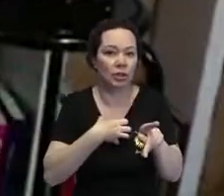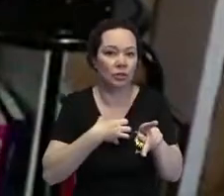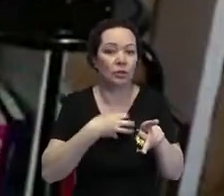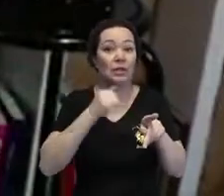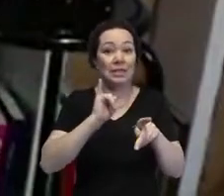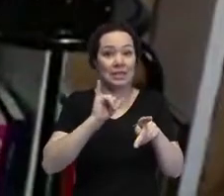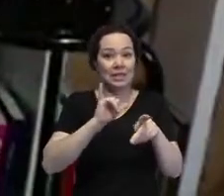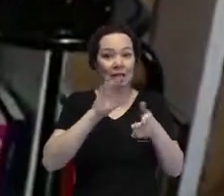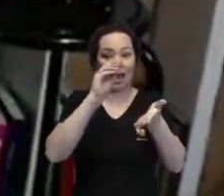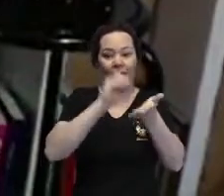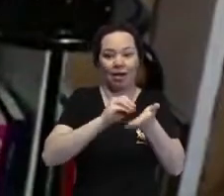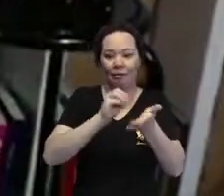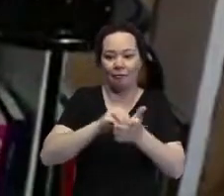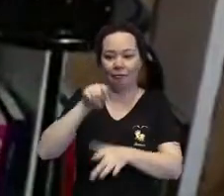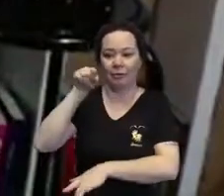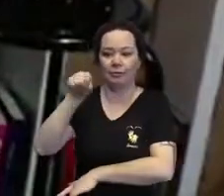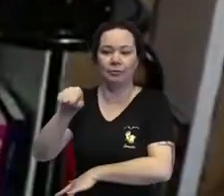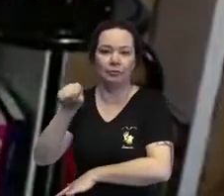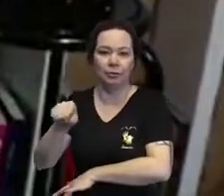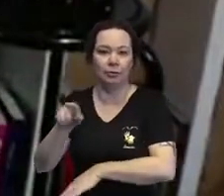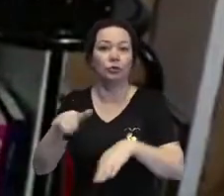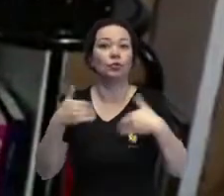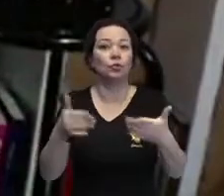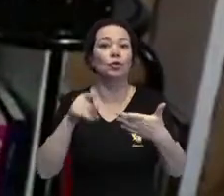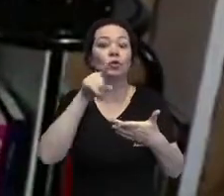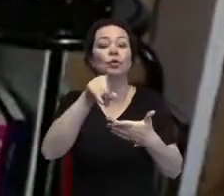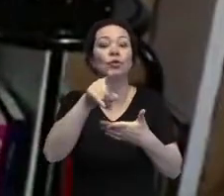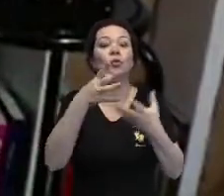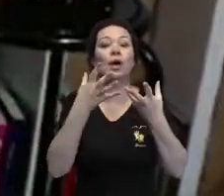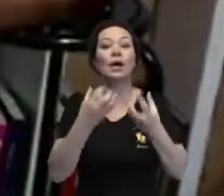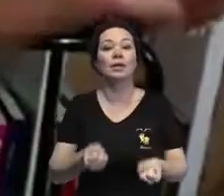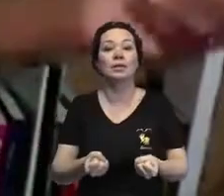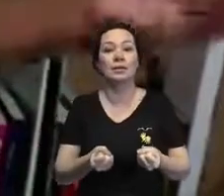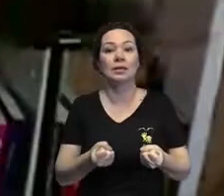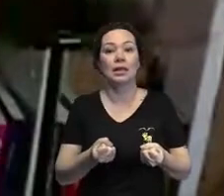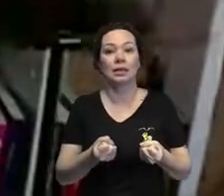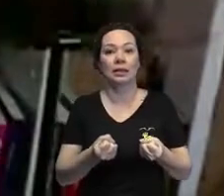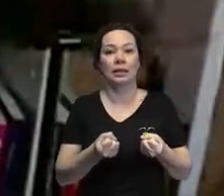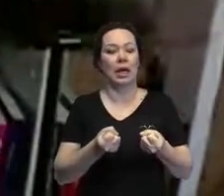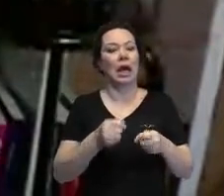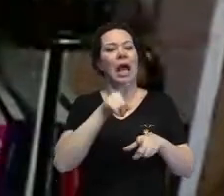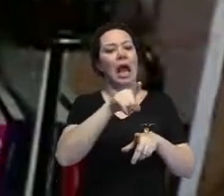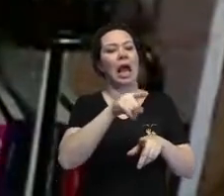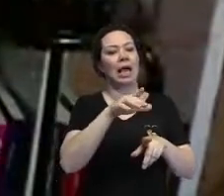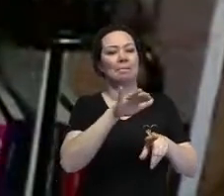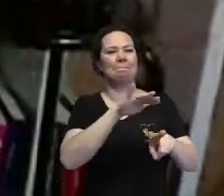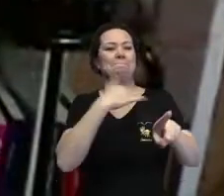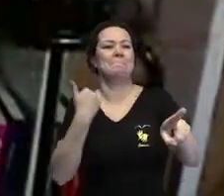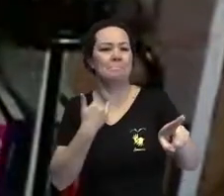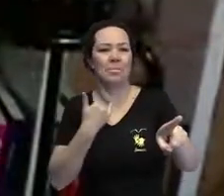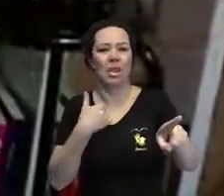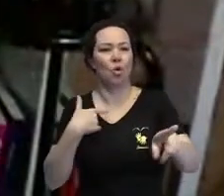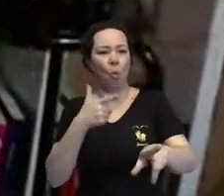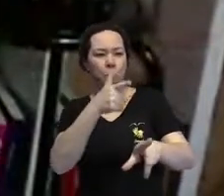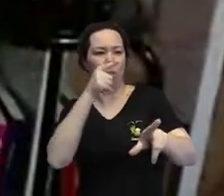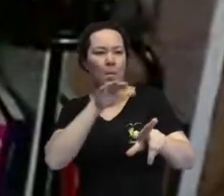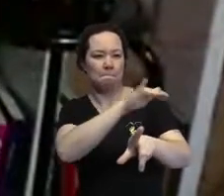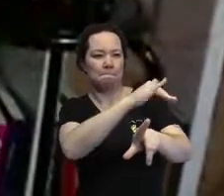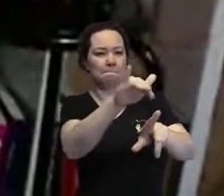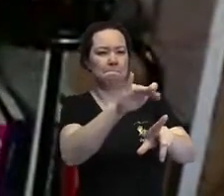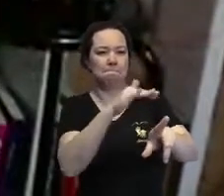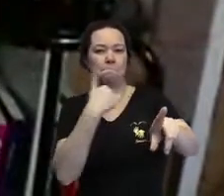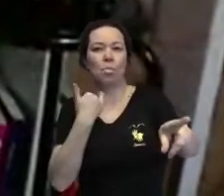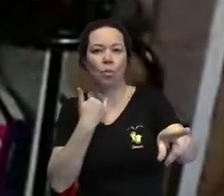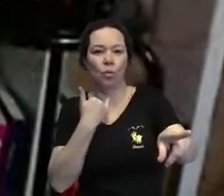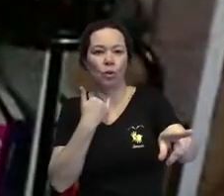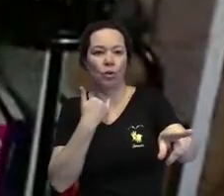de solidariedade, porque quando você aceita que quem mata o outro tenha poder de matar, você não está